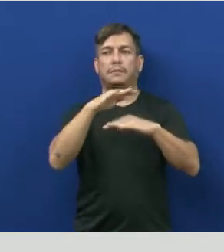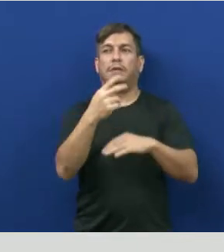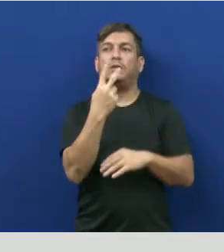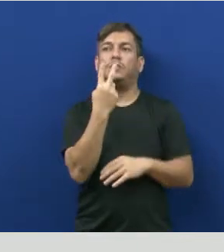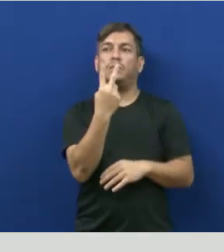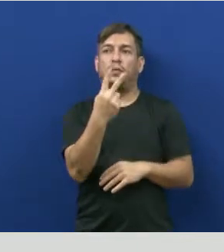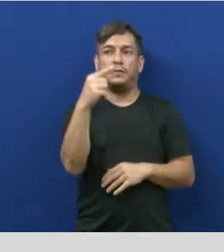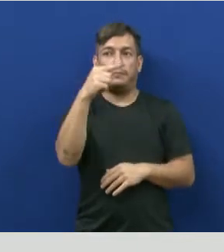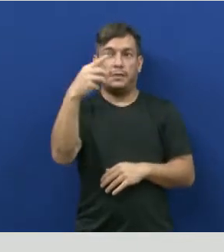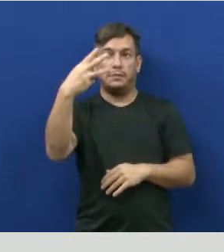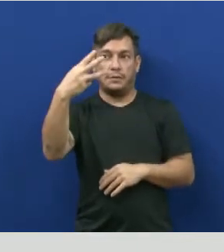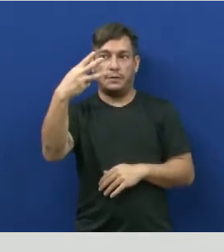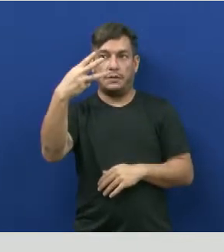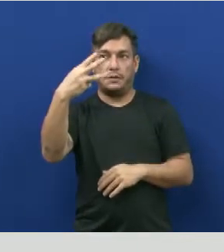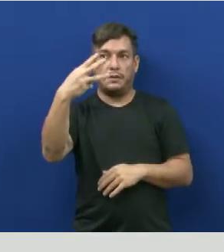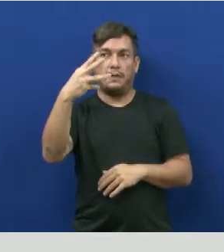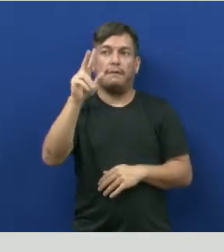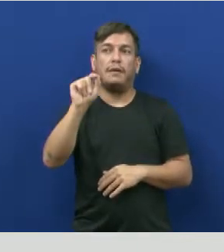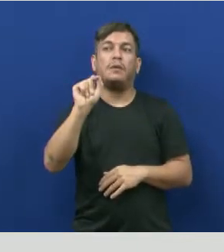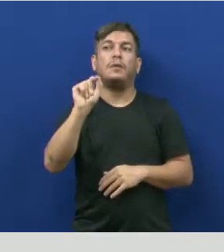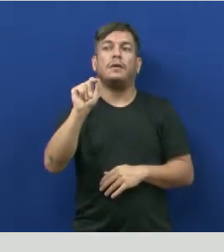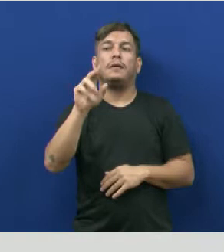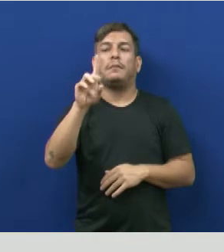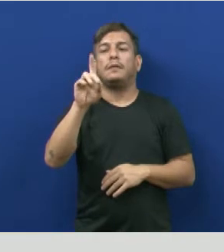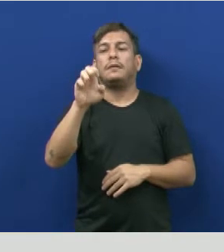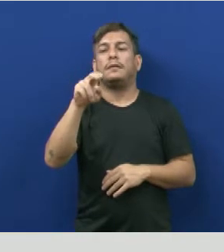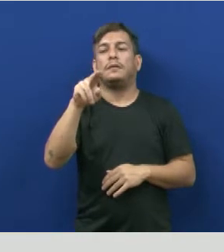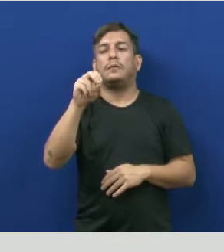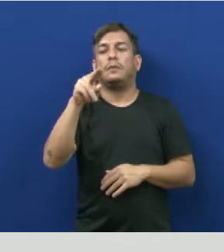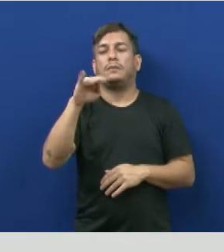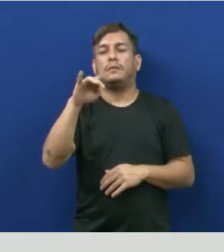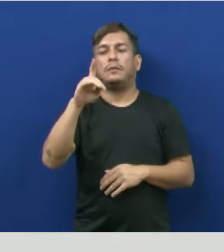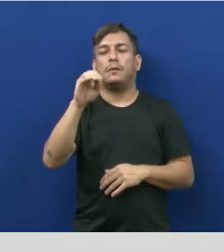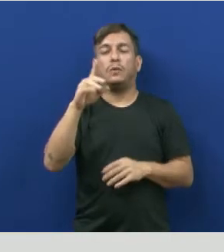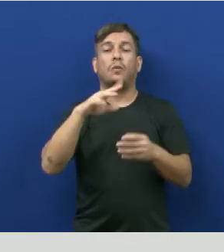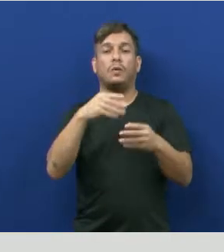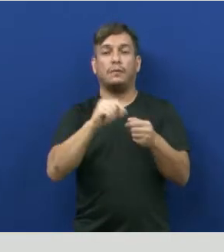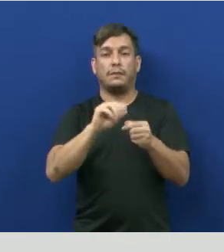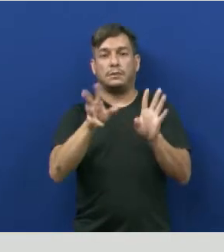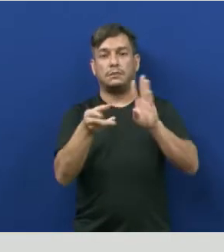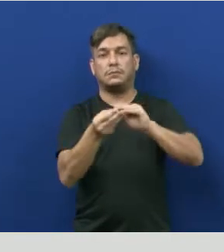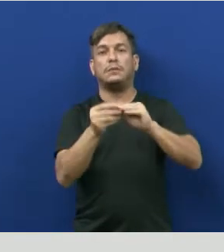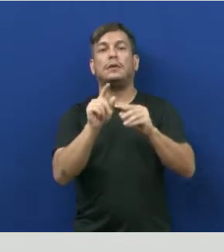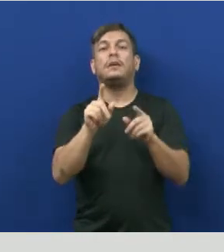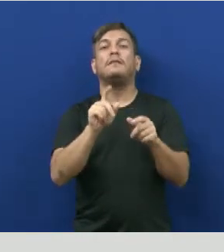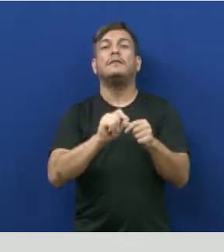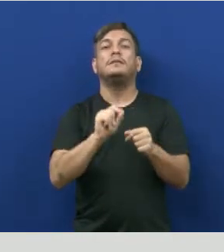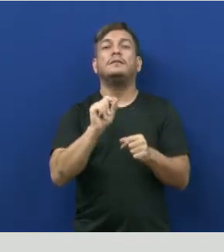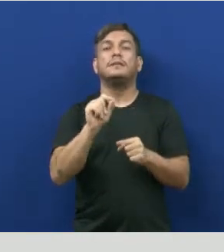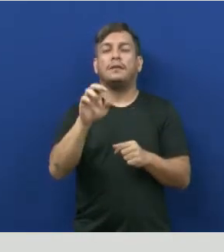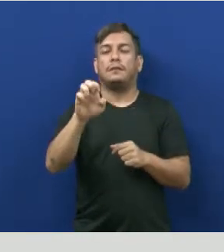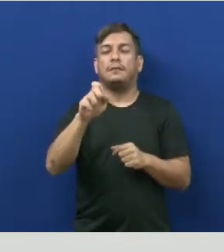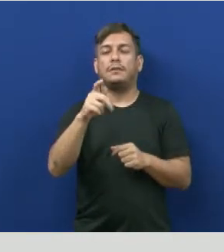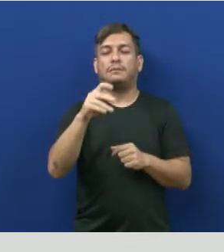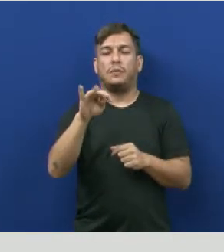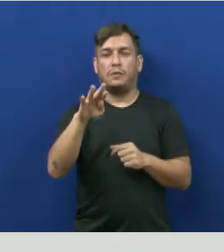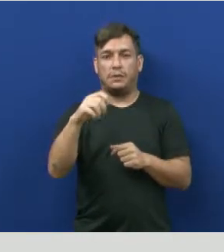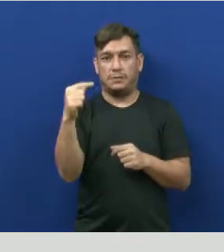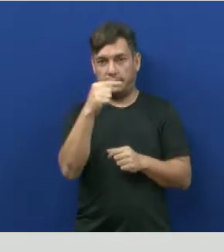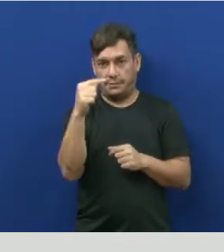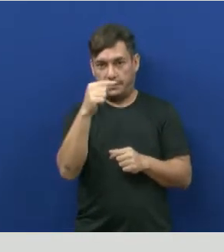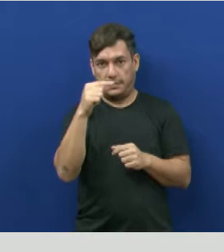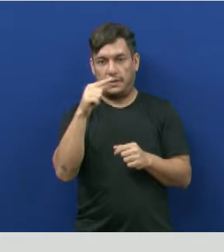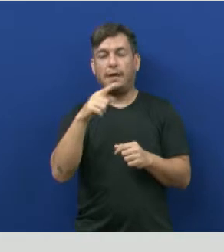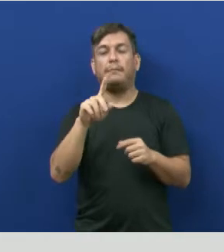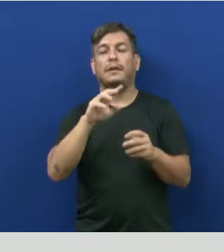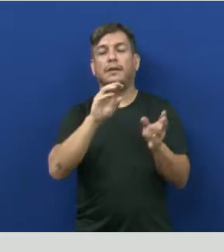menos 3 vai para o denominador. Quando eu faço essa transformação, eu estou transformando esse expoente que era negativo para que ele